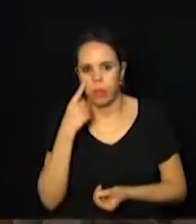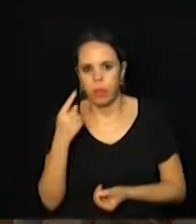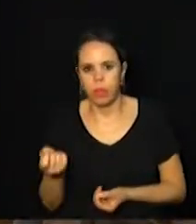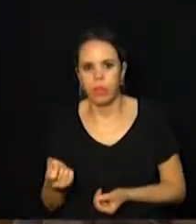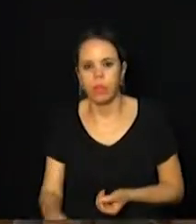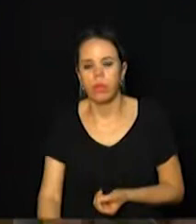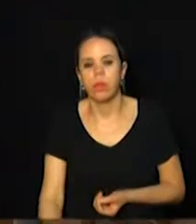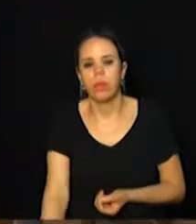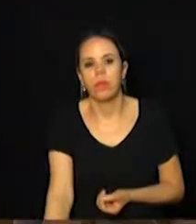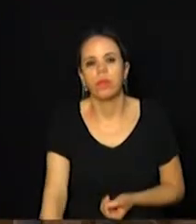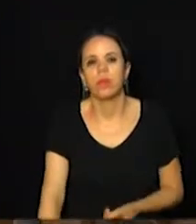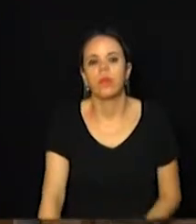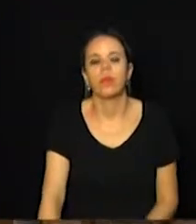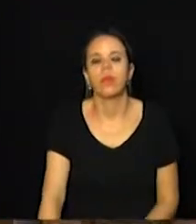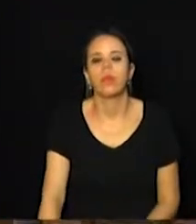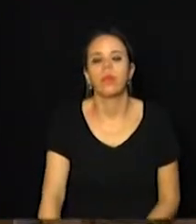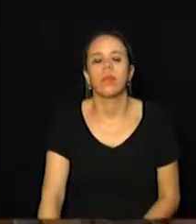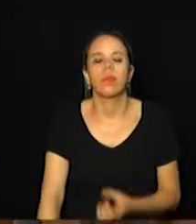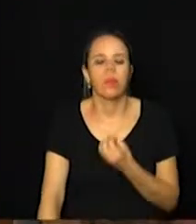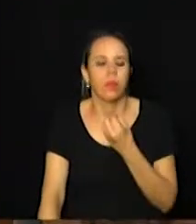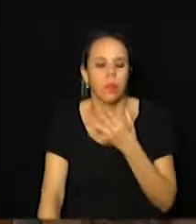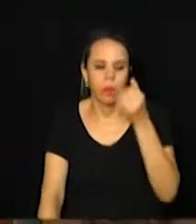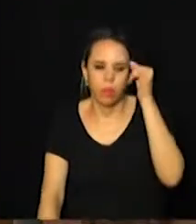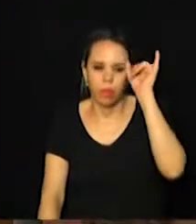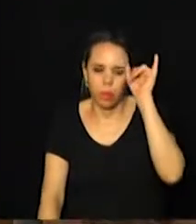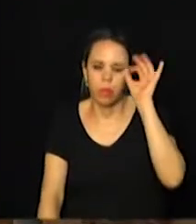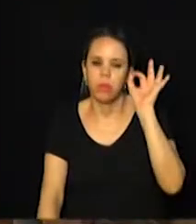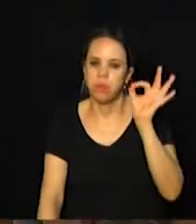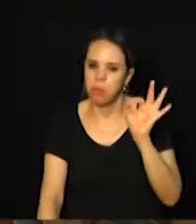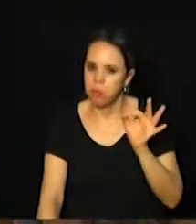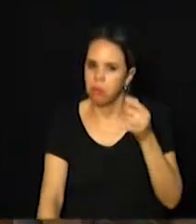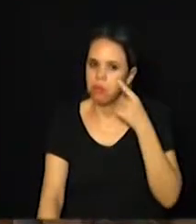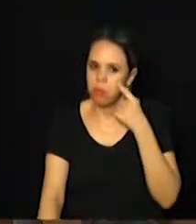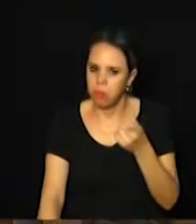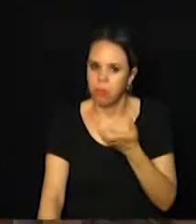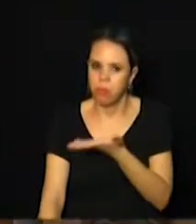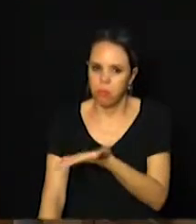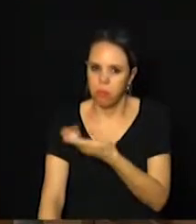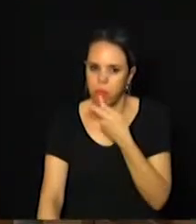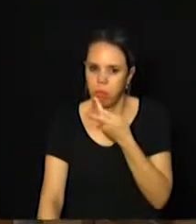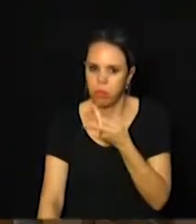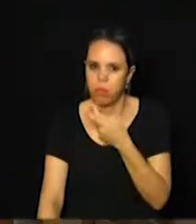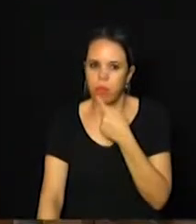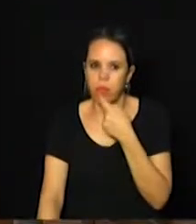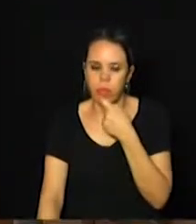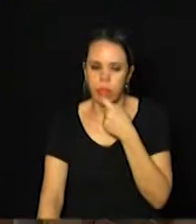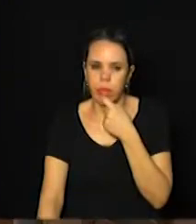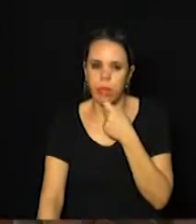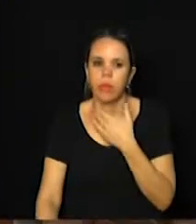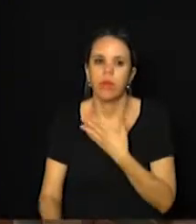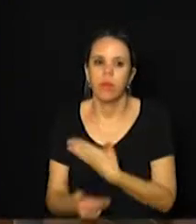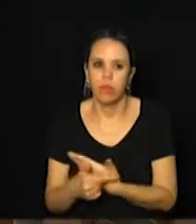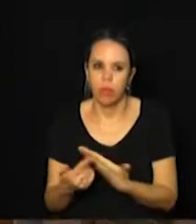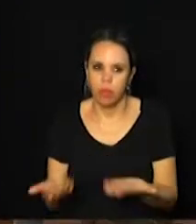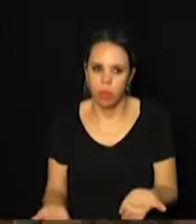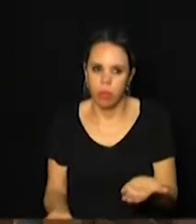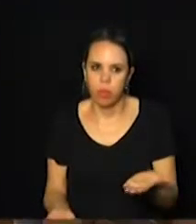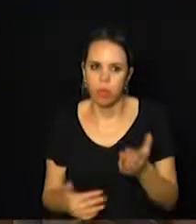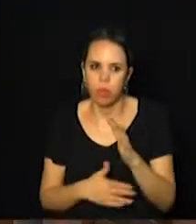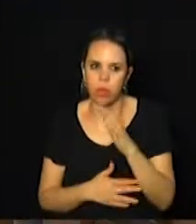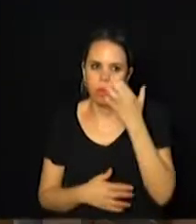em é muito bom Paulo Golfo realmente é interessante isso e a nossa função é essa como